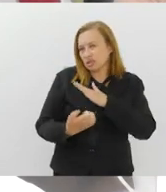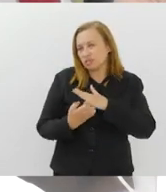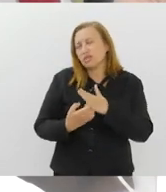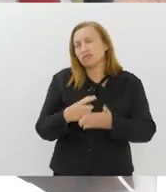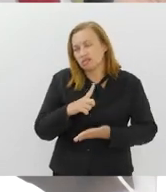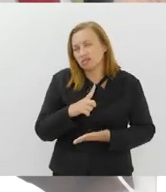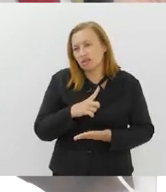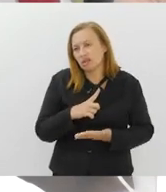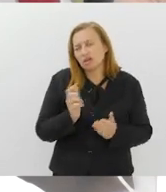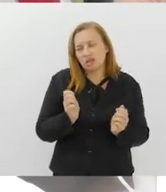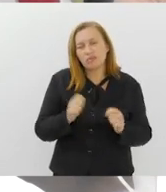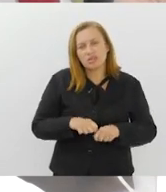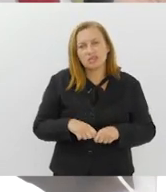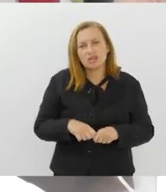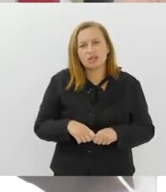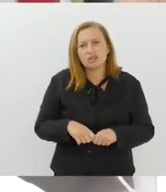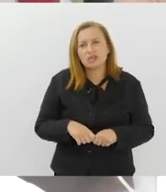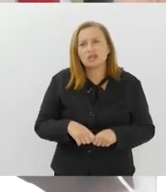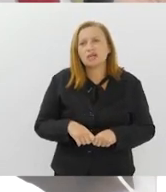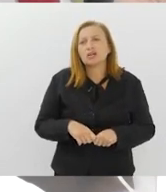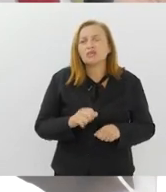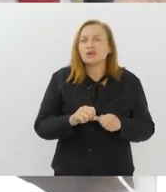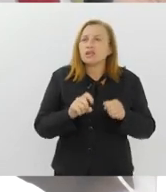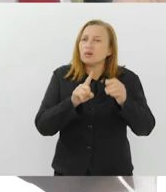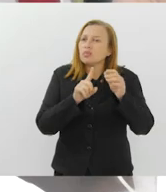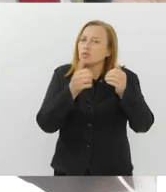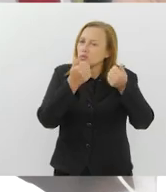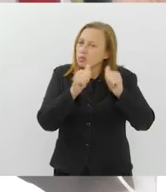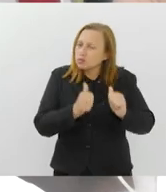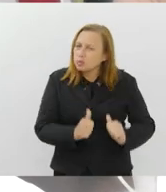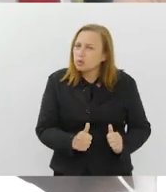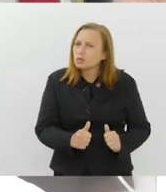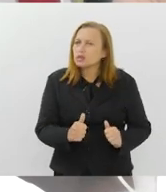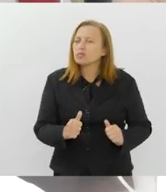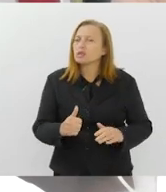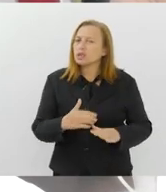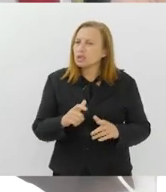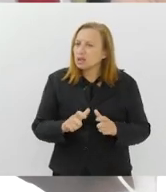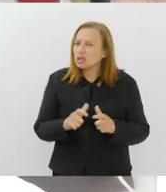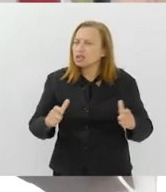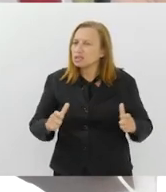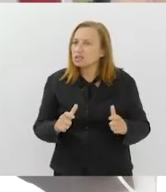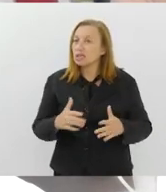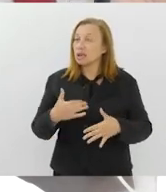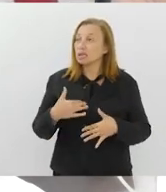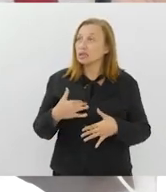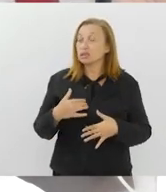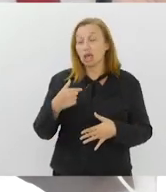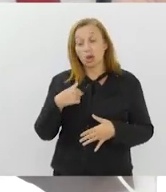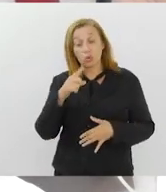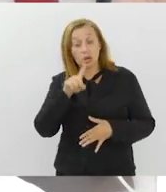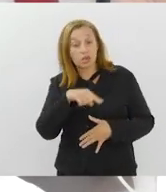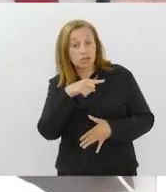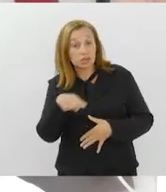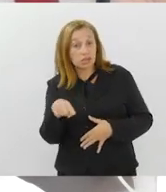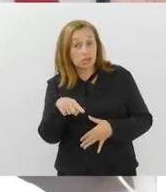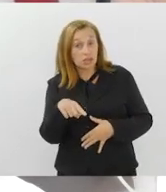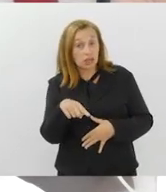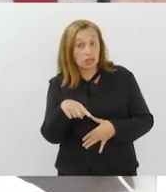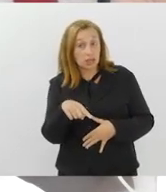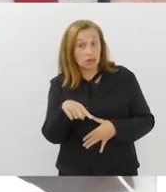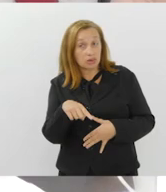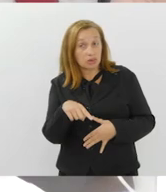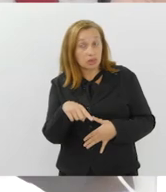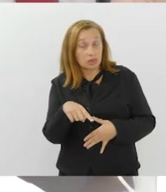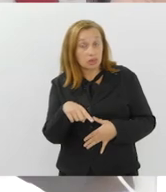possuem a capacidade de fazer uma análise desse tamanho, ou seja, será que eu cancelando a UBI, que mal